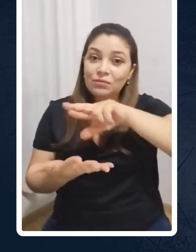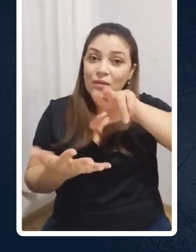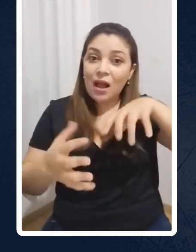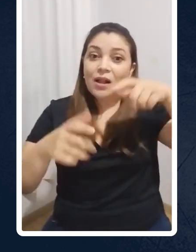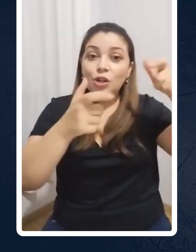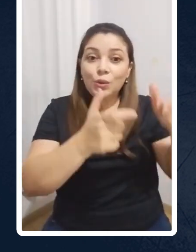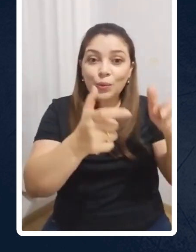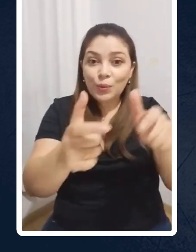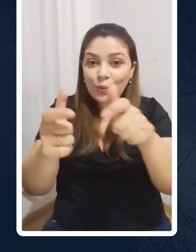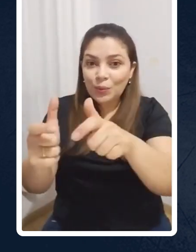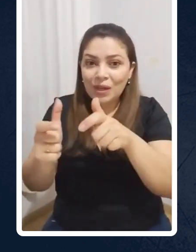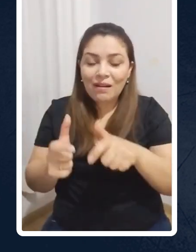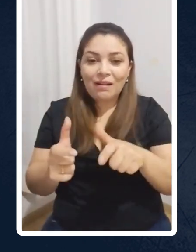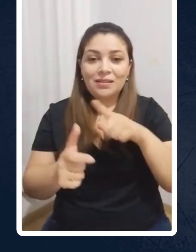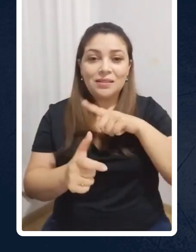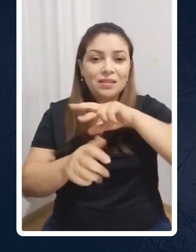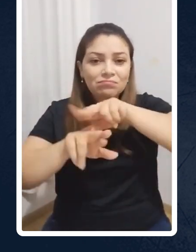nossa.